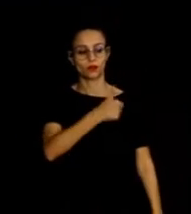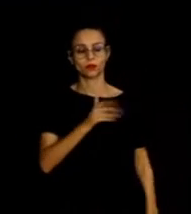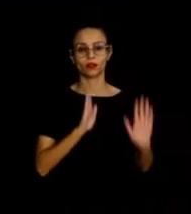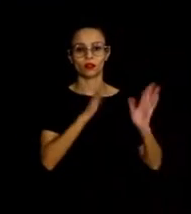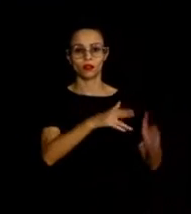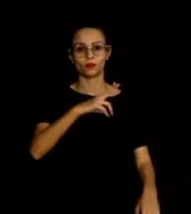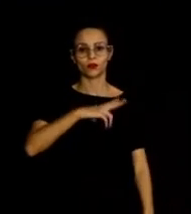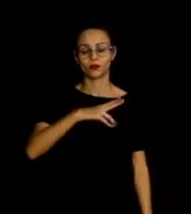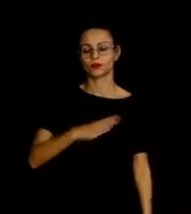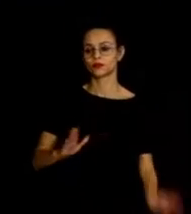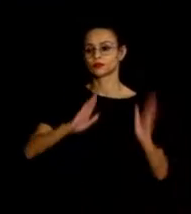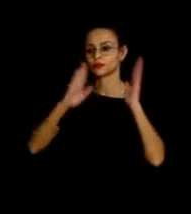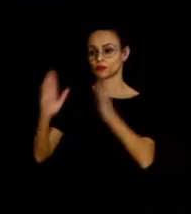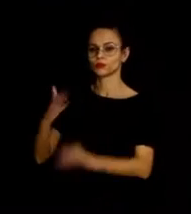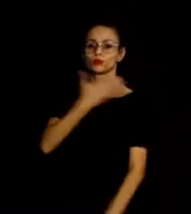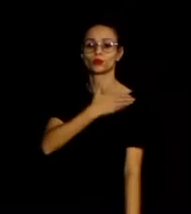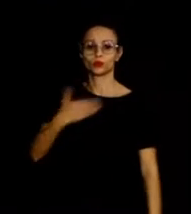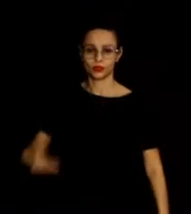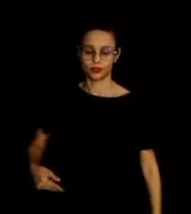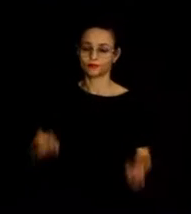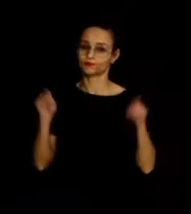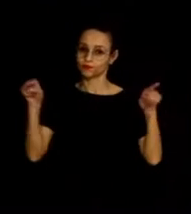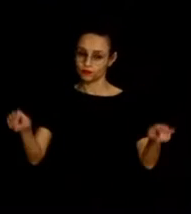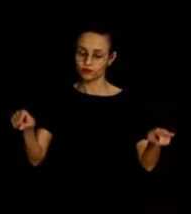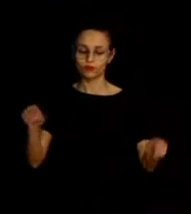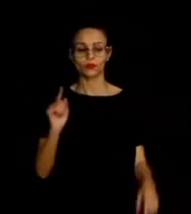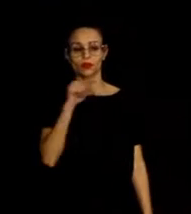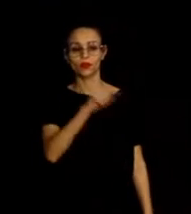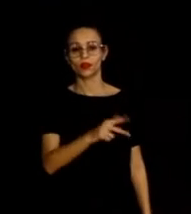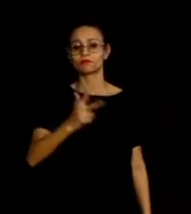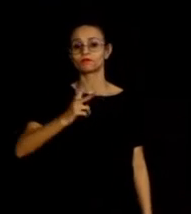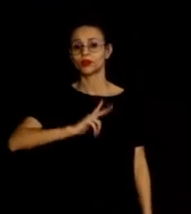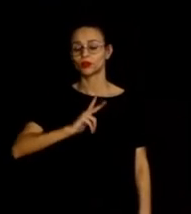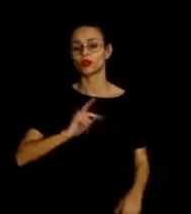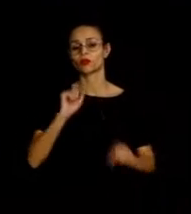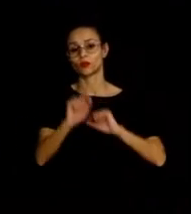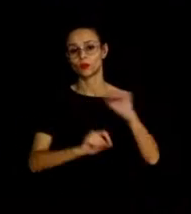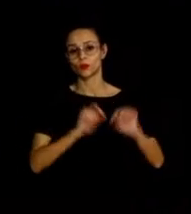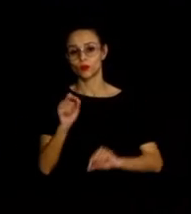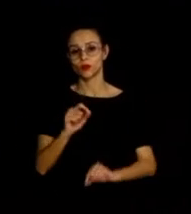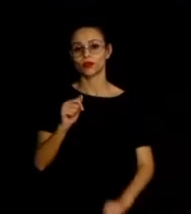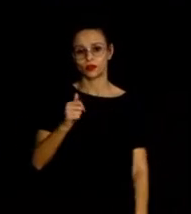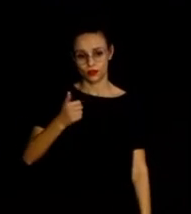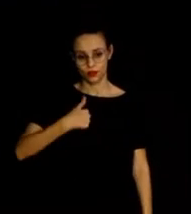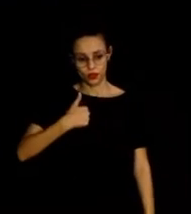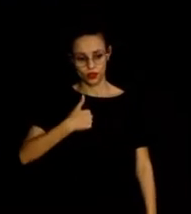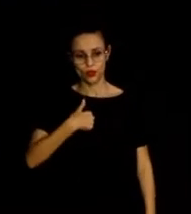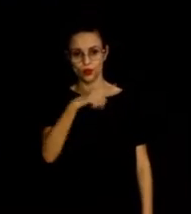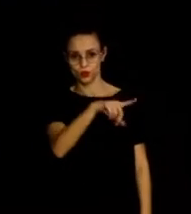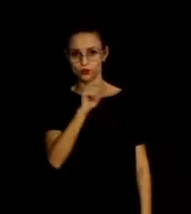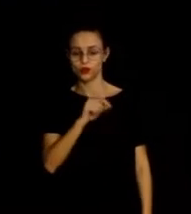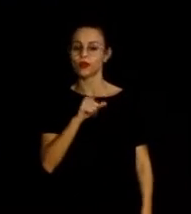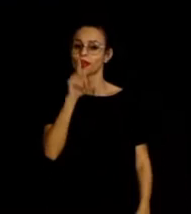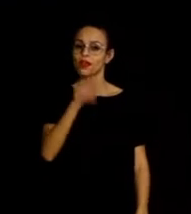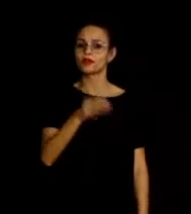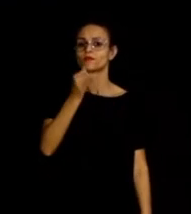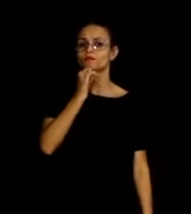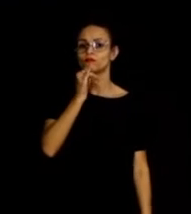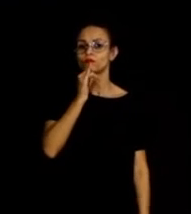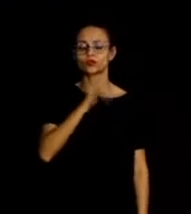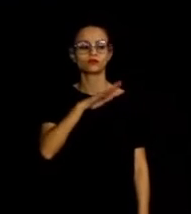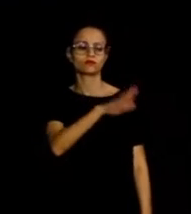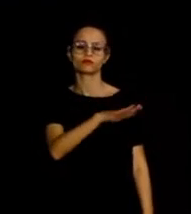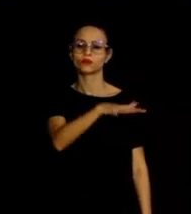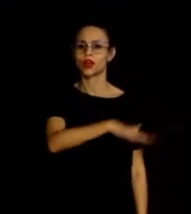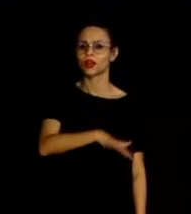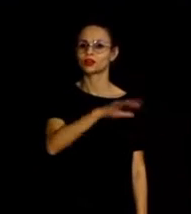de iniciativa privada e um pilar de iniciativa pública o Pilar da iniciativa privada que é o que eu tenho inclusive é por exemplo de